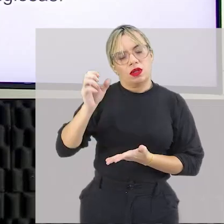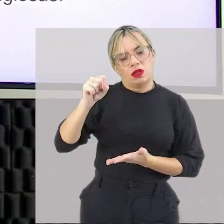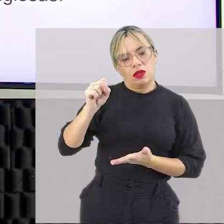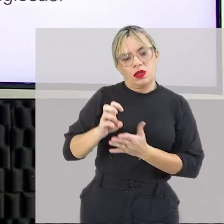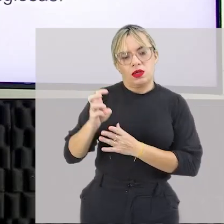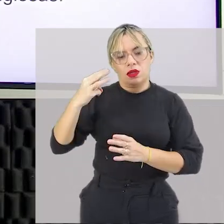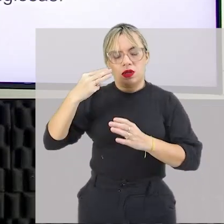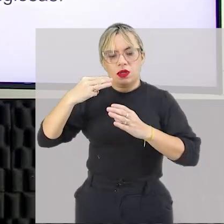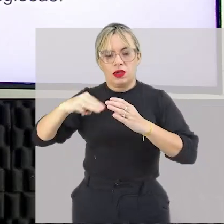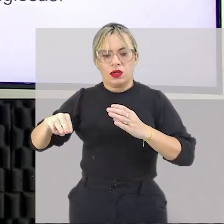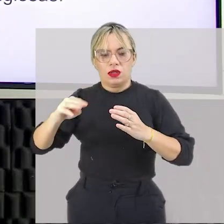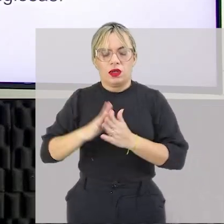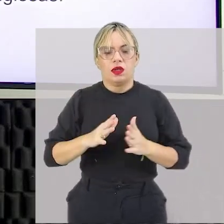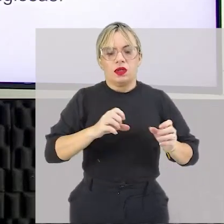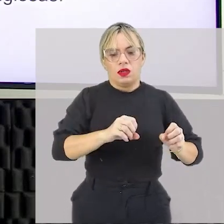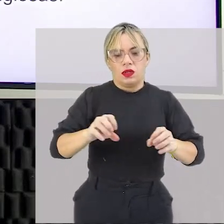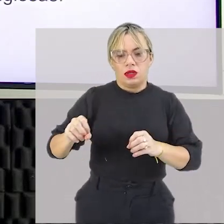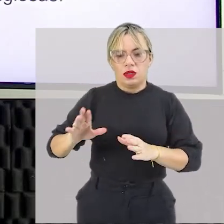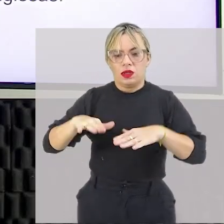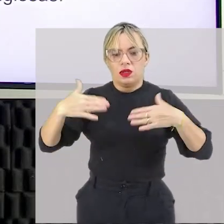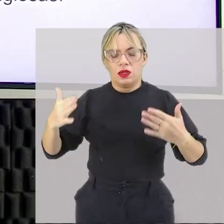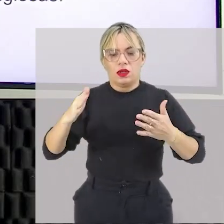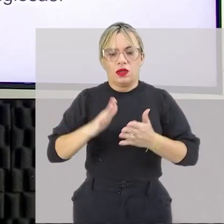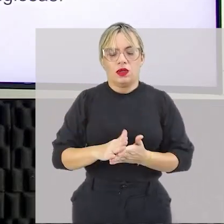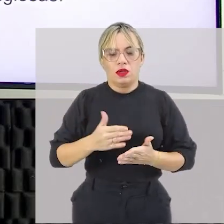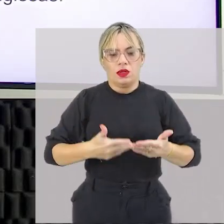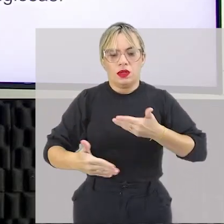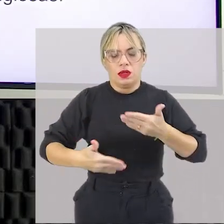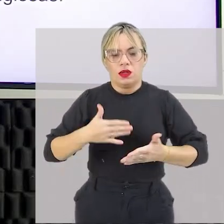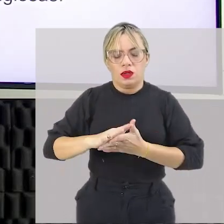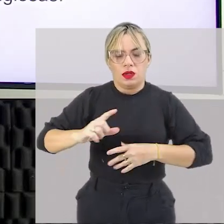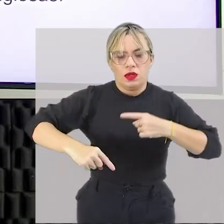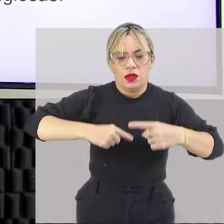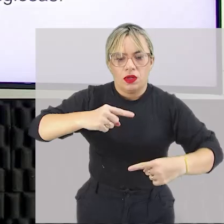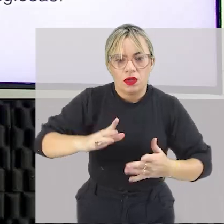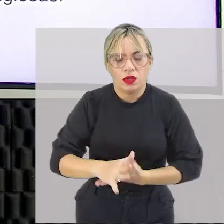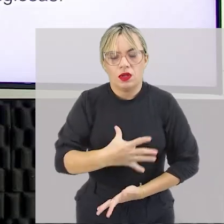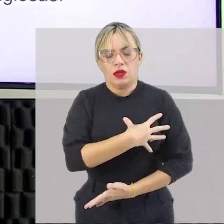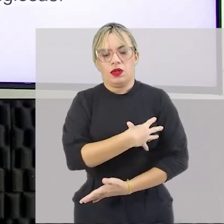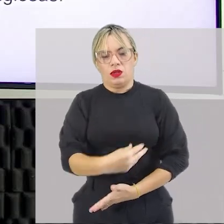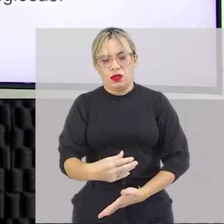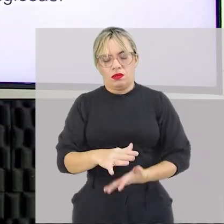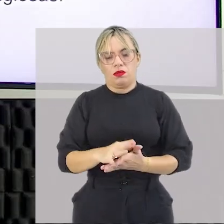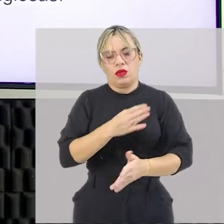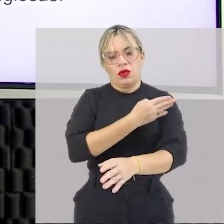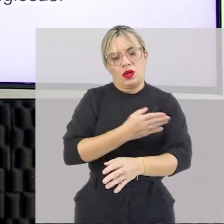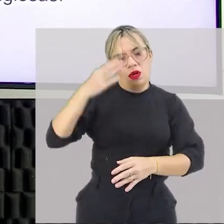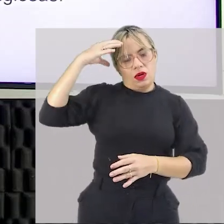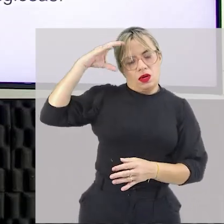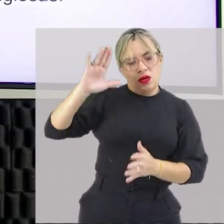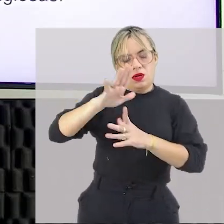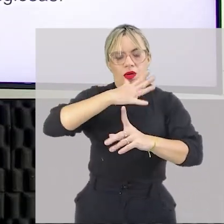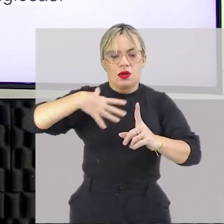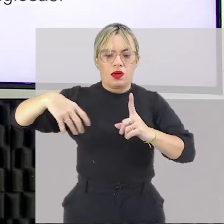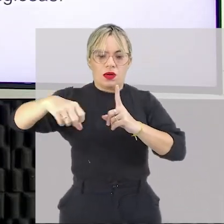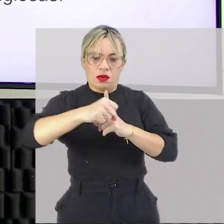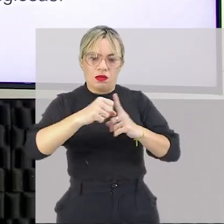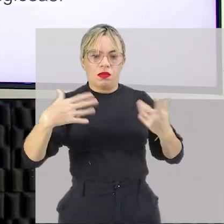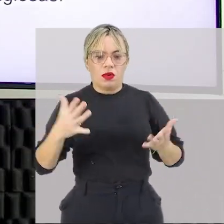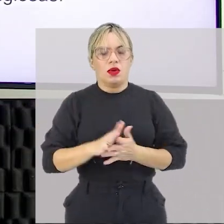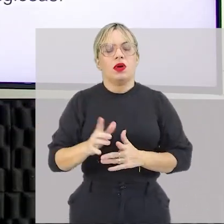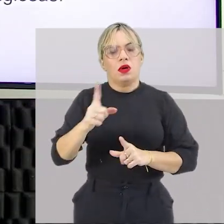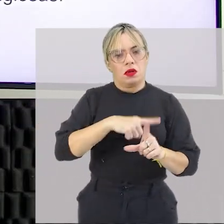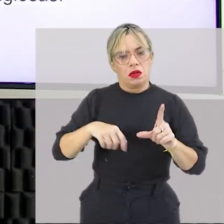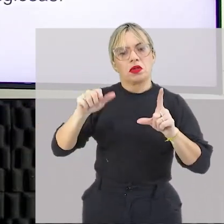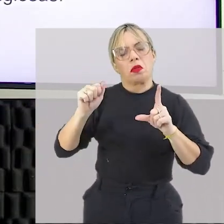recado era ensinado, transmitido aos filhos. E era um costume daquela sociedade. Então, a letra A me parece